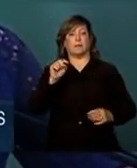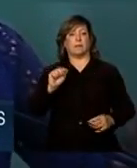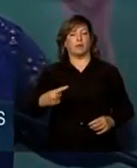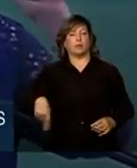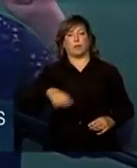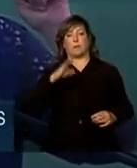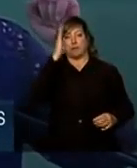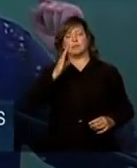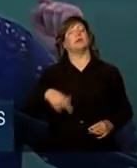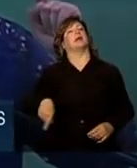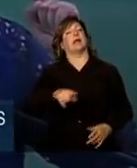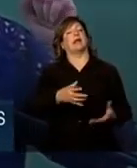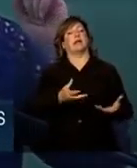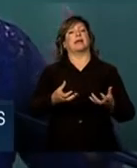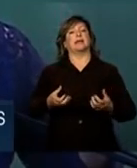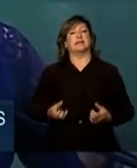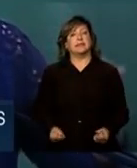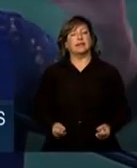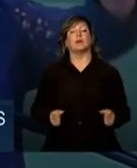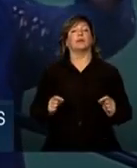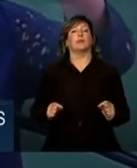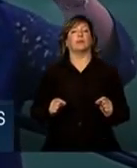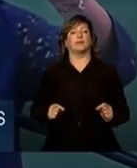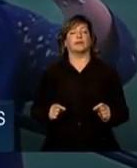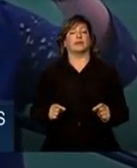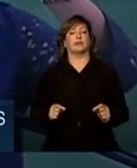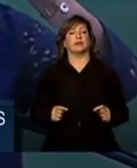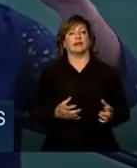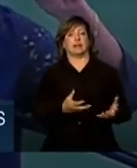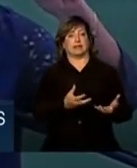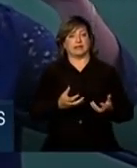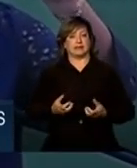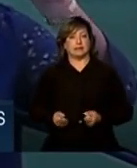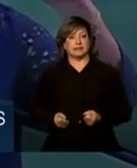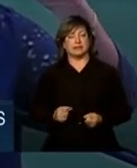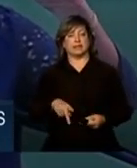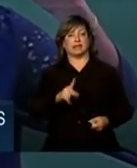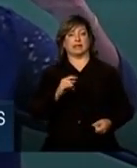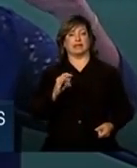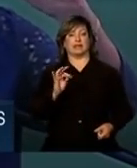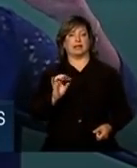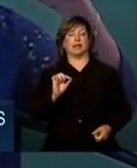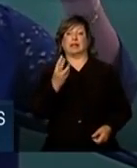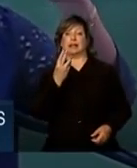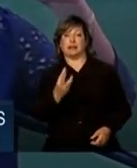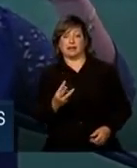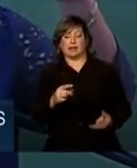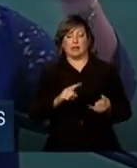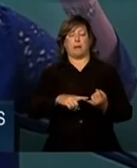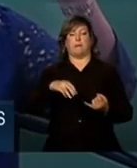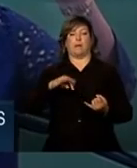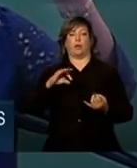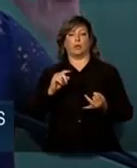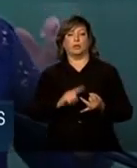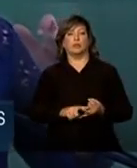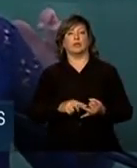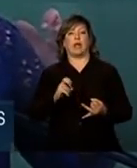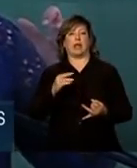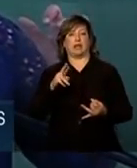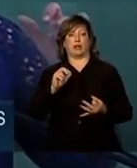Brasil, elas recebem o quê? Elas recebem o kit de 3 máquinas, moto, retro